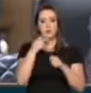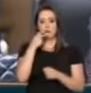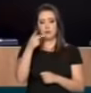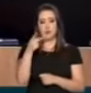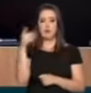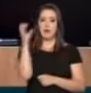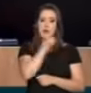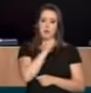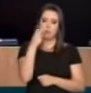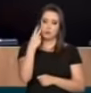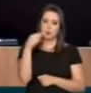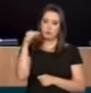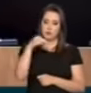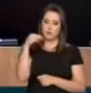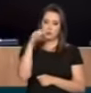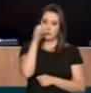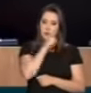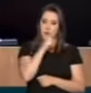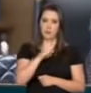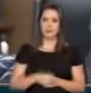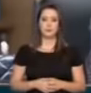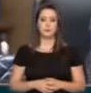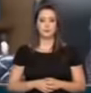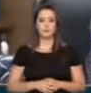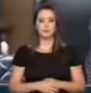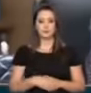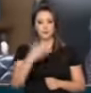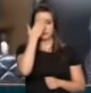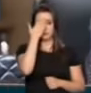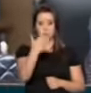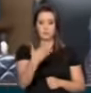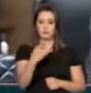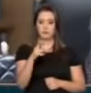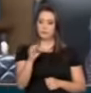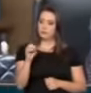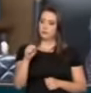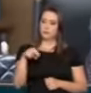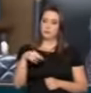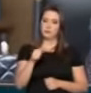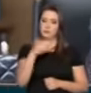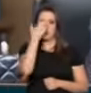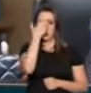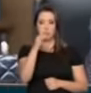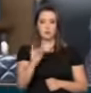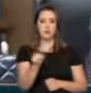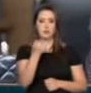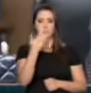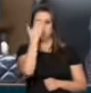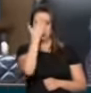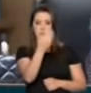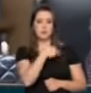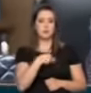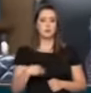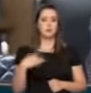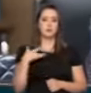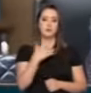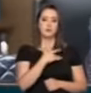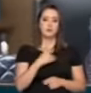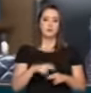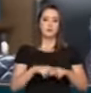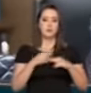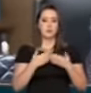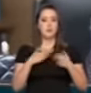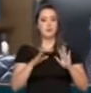Se breve, uns 2 minutos, por favor. Muito obrigada, doutora Rosana. Agradeço por essa oportunidade, agradeço ao ministro da Saúde também por